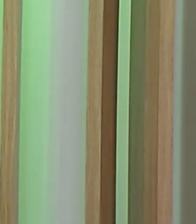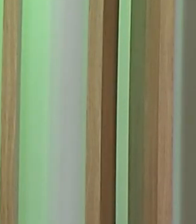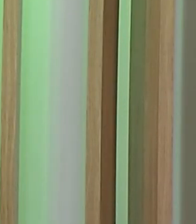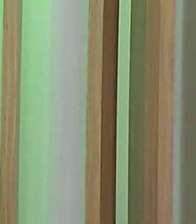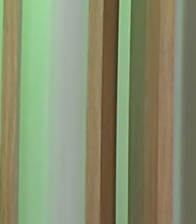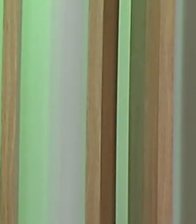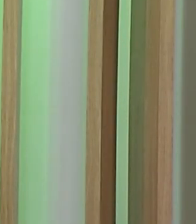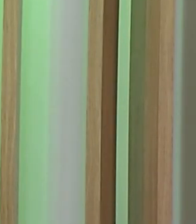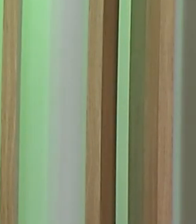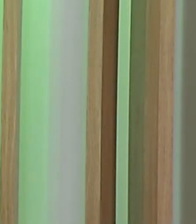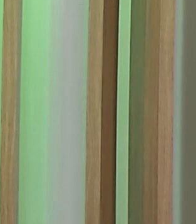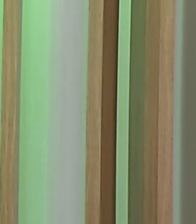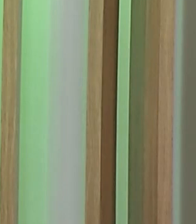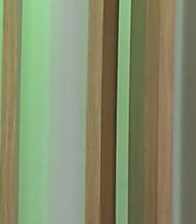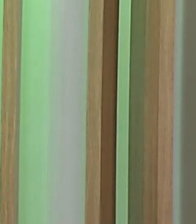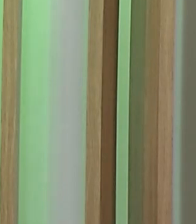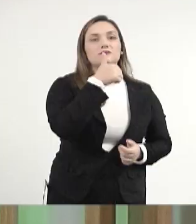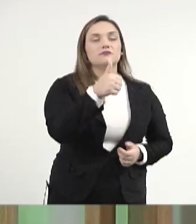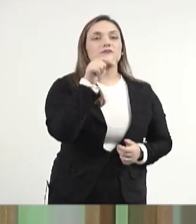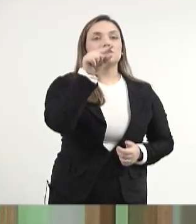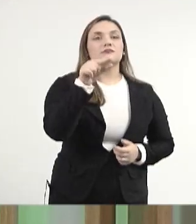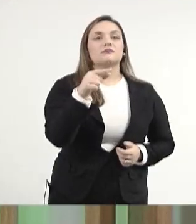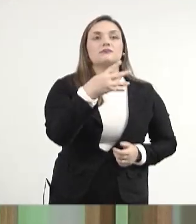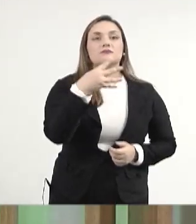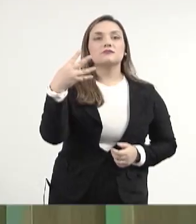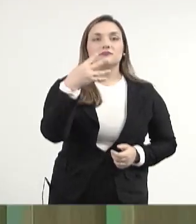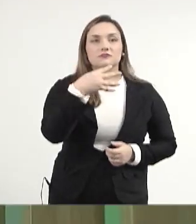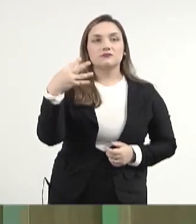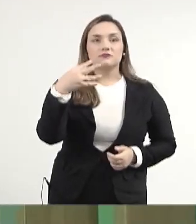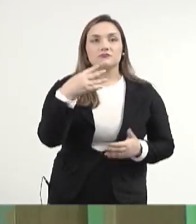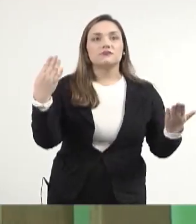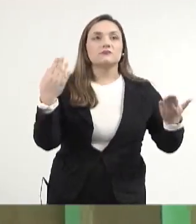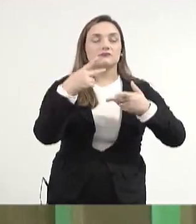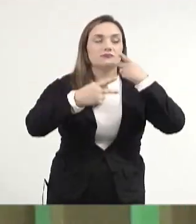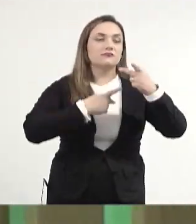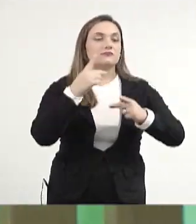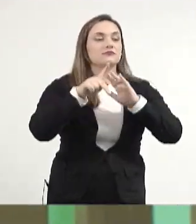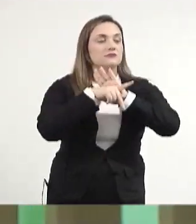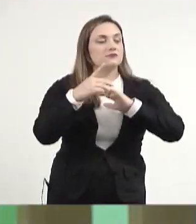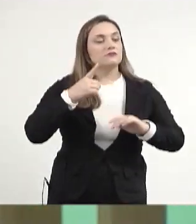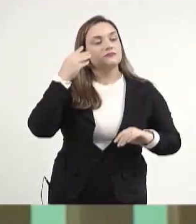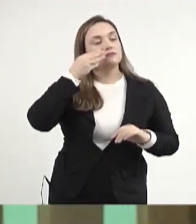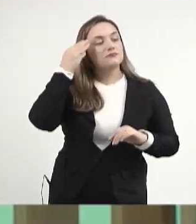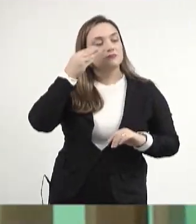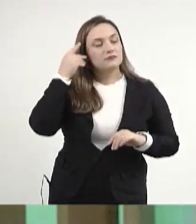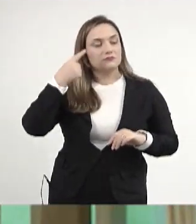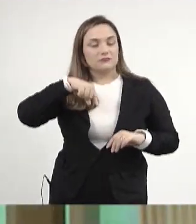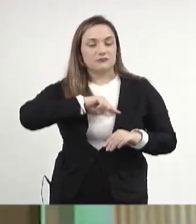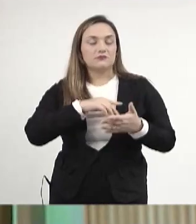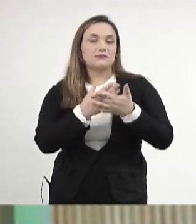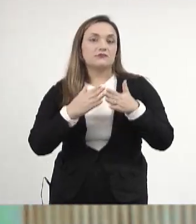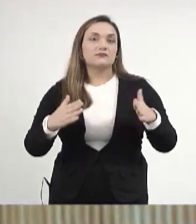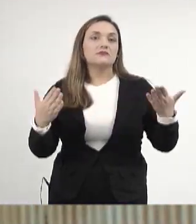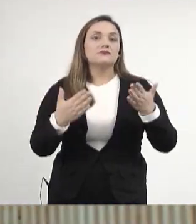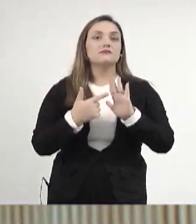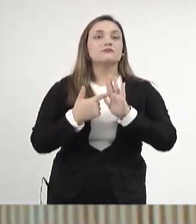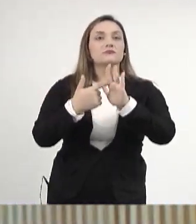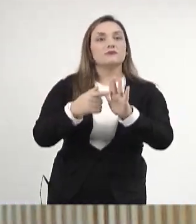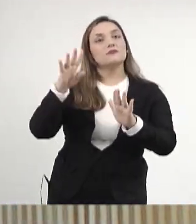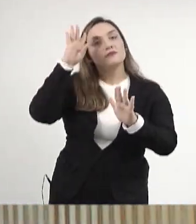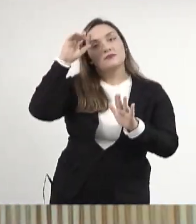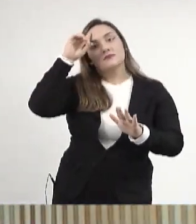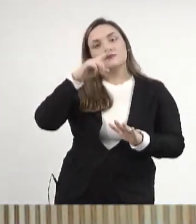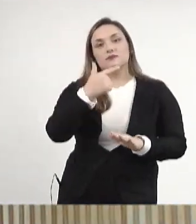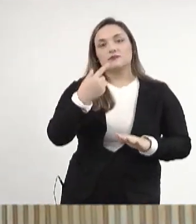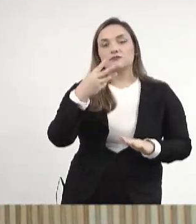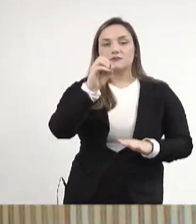Então é isso. 11 horas e 44 minutos em Mato Grosso do Sul. Com essa fala da deputada Mara Caseiro, a gente encerra a edição de hoje, quarta-feira,